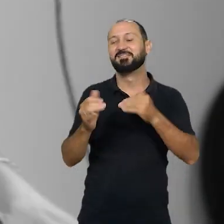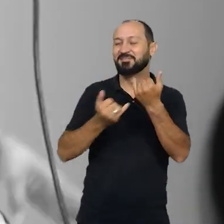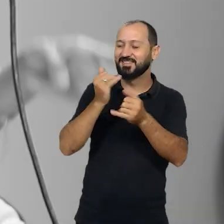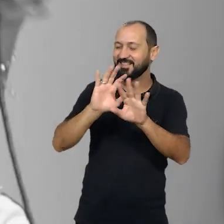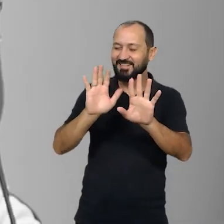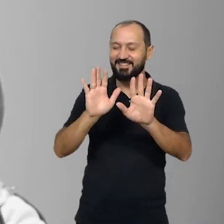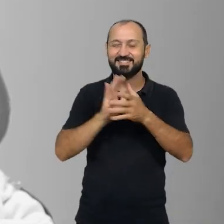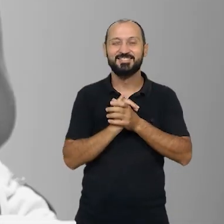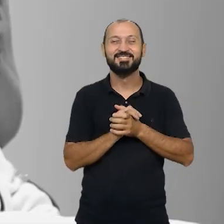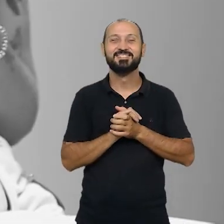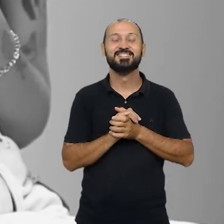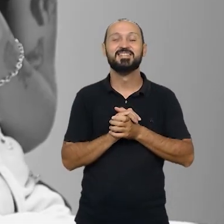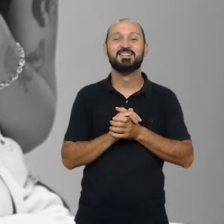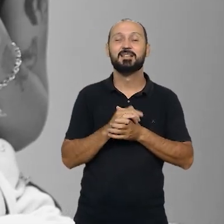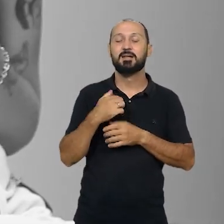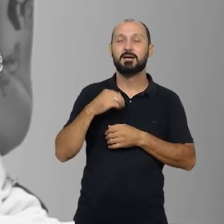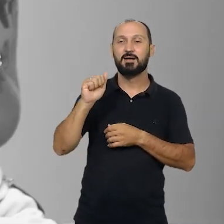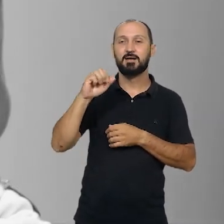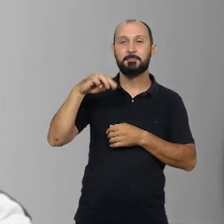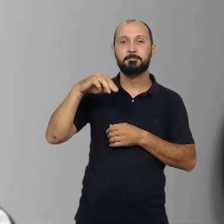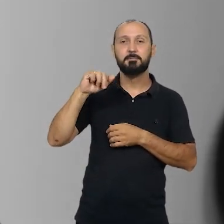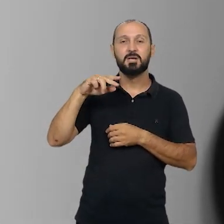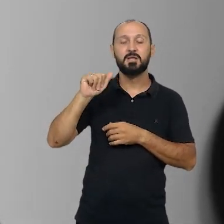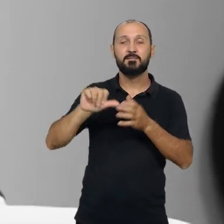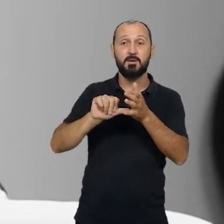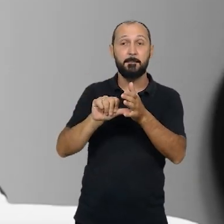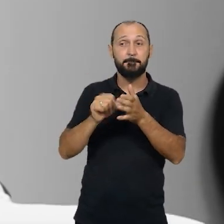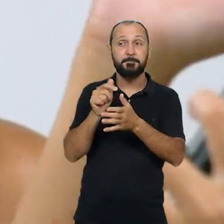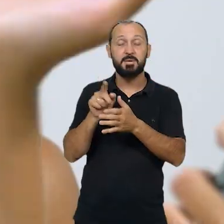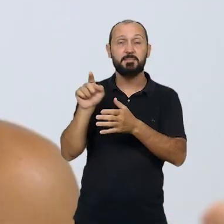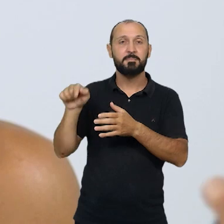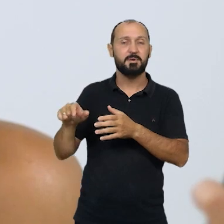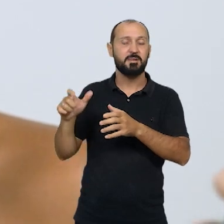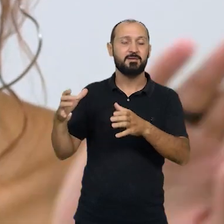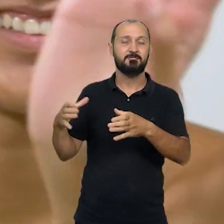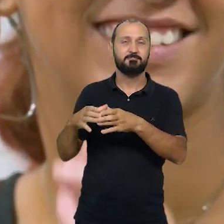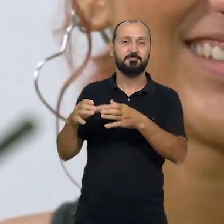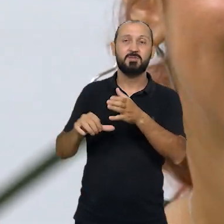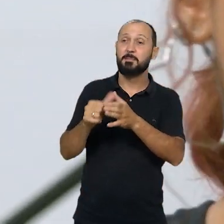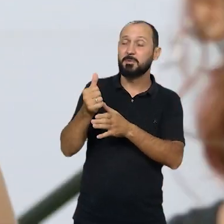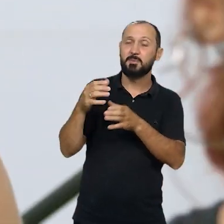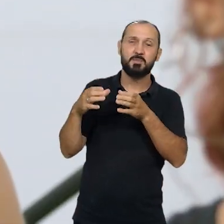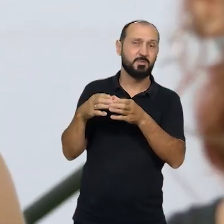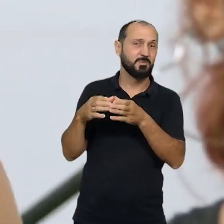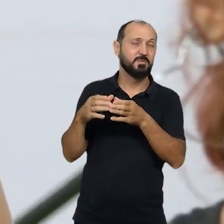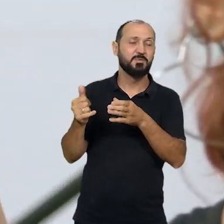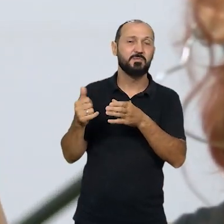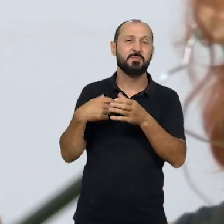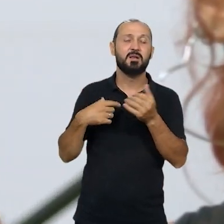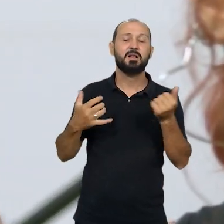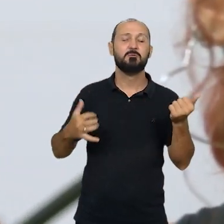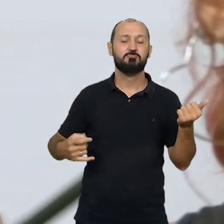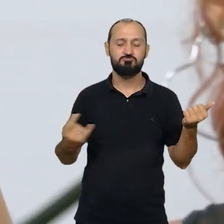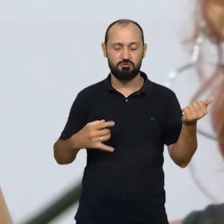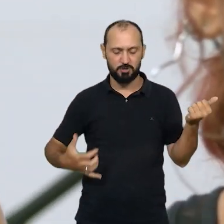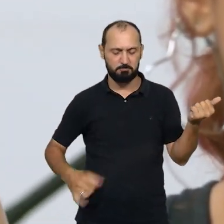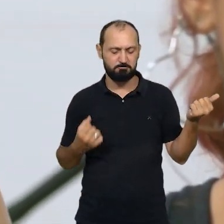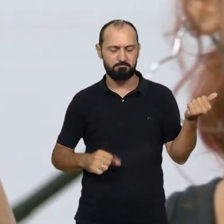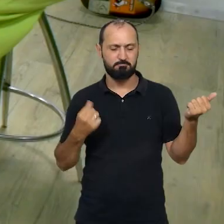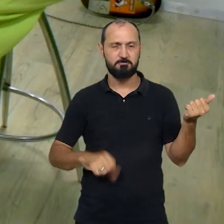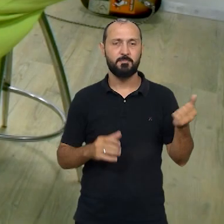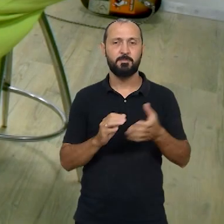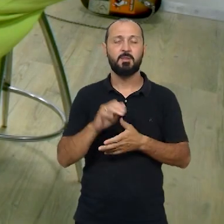Gaia Arte. Queria que fosse uma coisa potente e forte. Uma coisa que fique na cabeça, né? Essas meninas aqui você encontrou onde? A Amanda, a